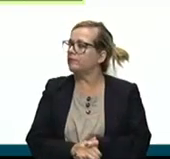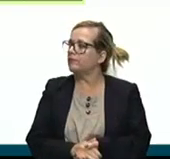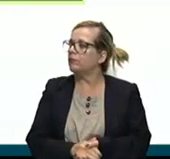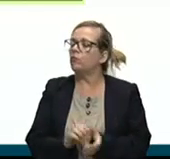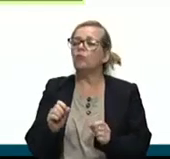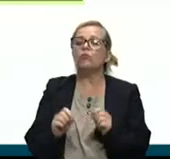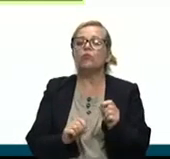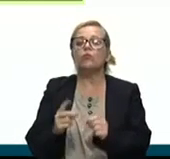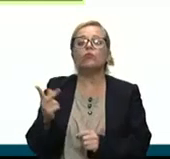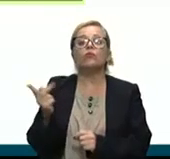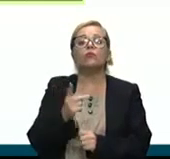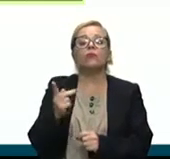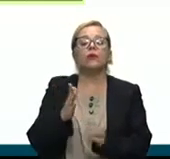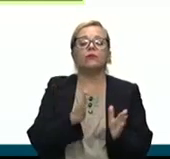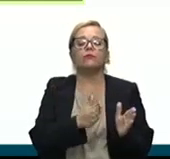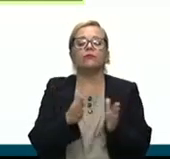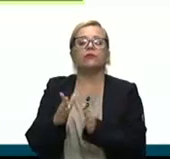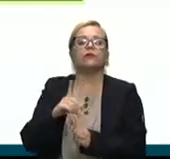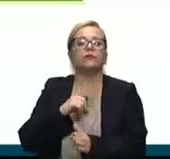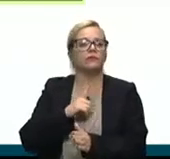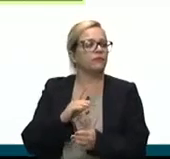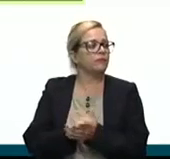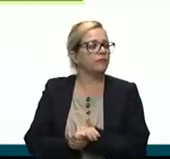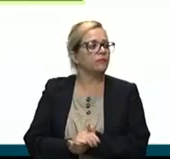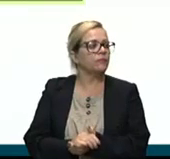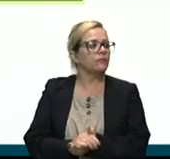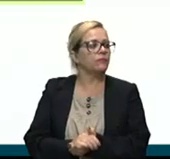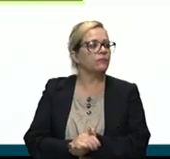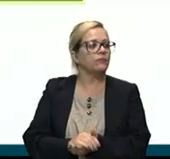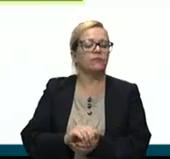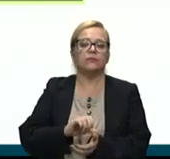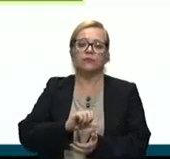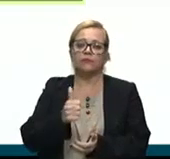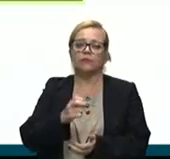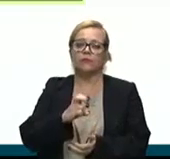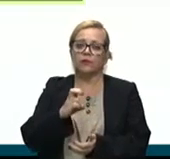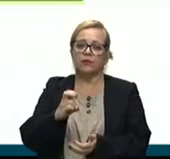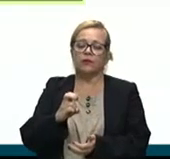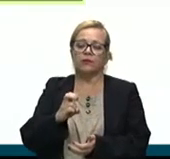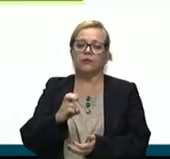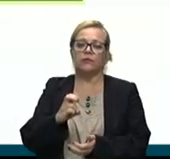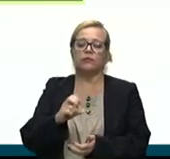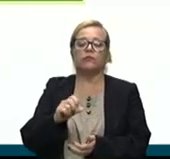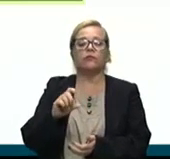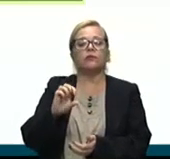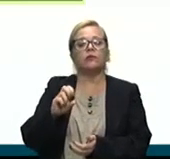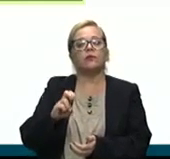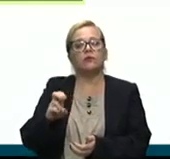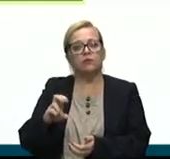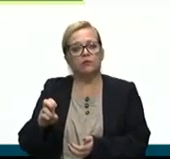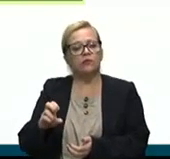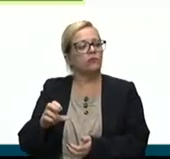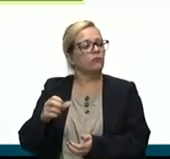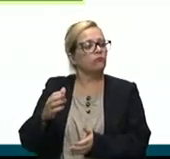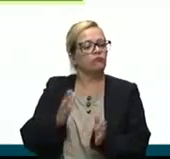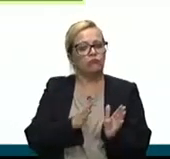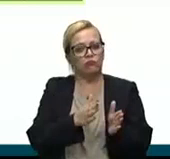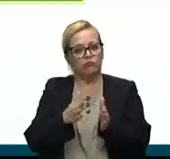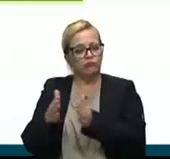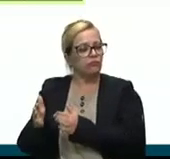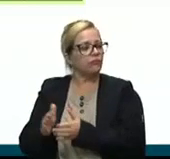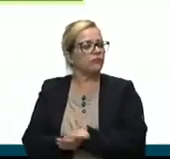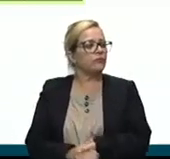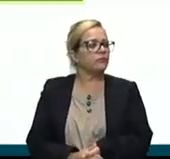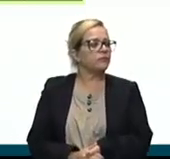Quais são os pares ordenados que eu formo? 15 com 5,5, 15,5 com 6, 17